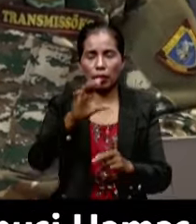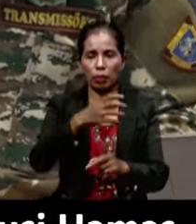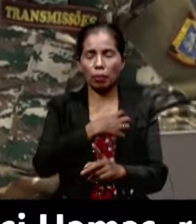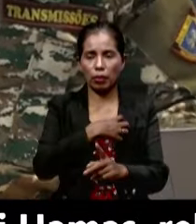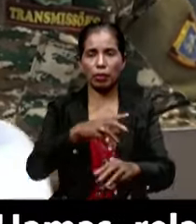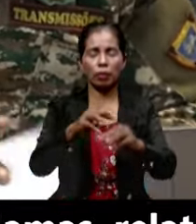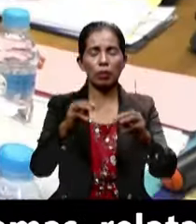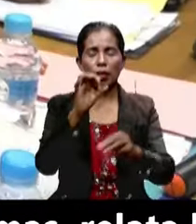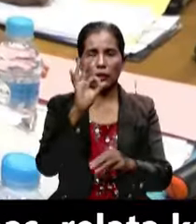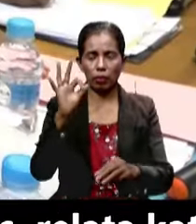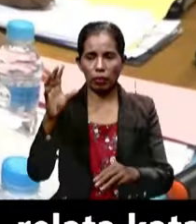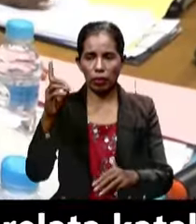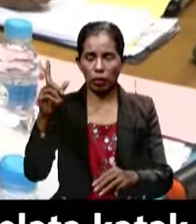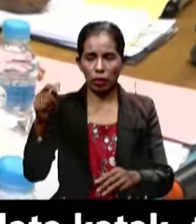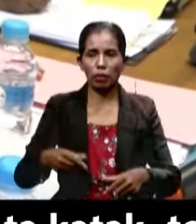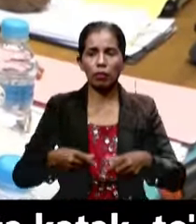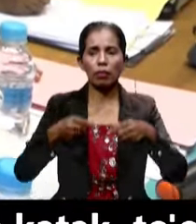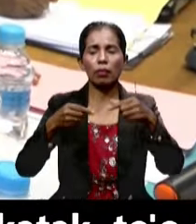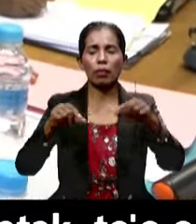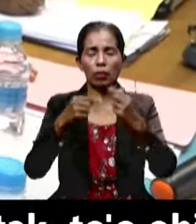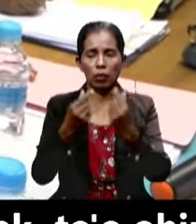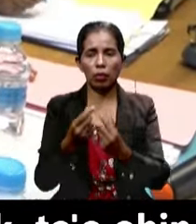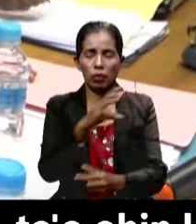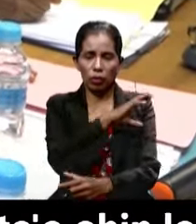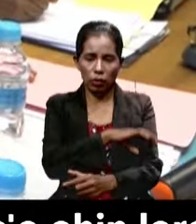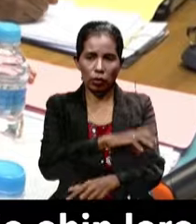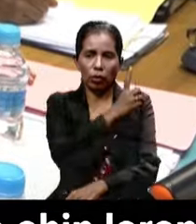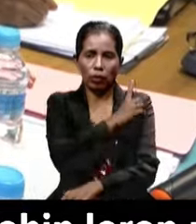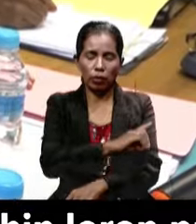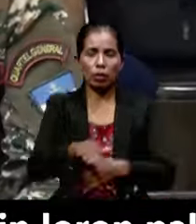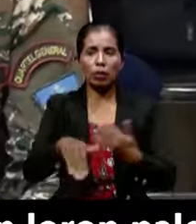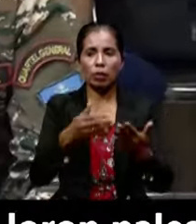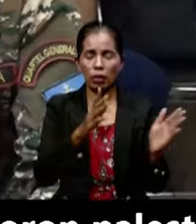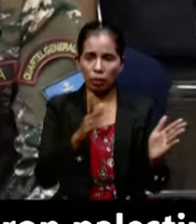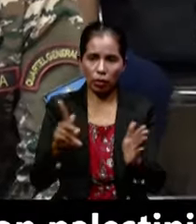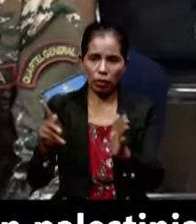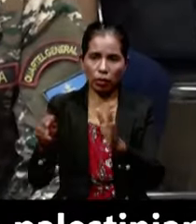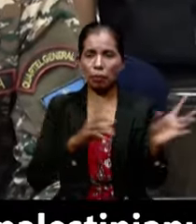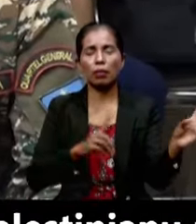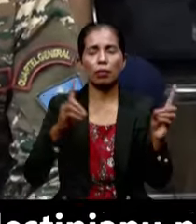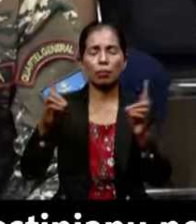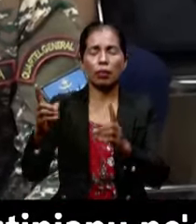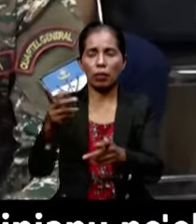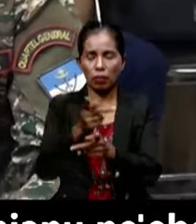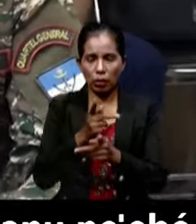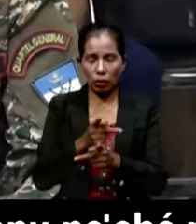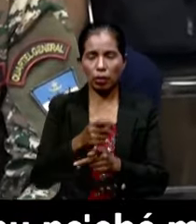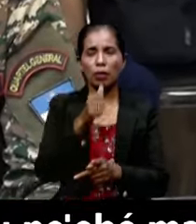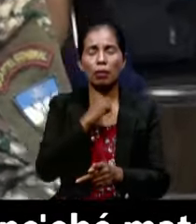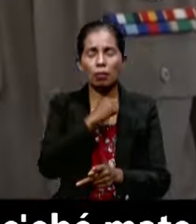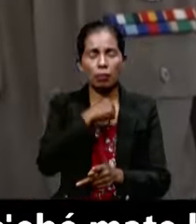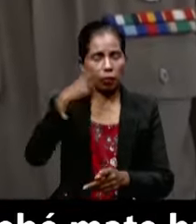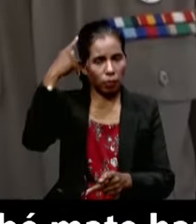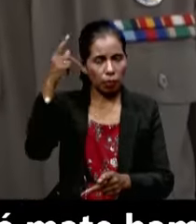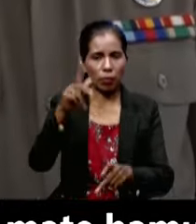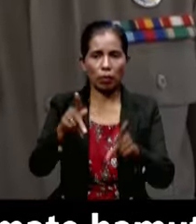PNTele no FF de Tele, foi a apreciação da equipa segurança no defesa Sira no plano, nem se implementa a segura amo Papa no Sarani Sira.